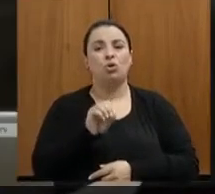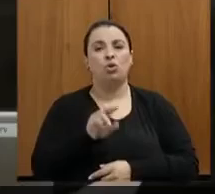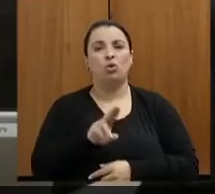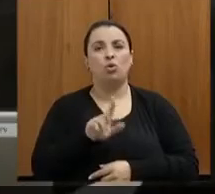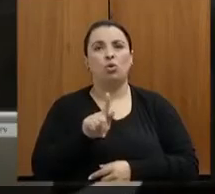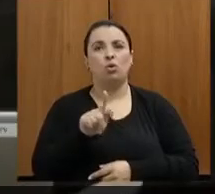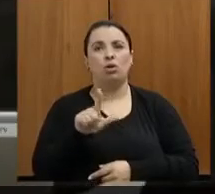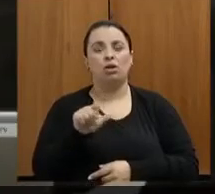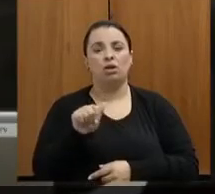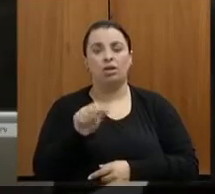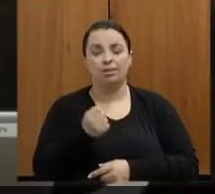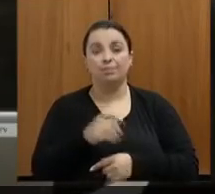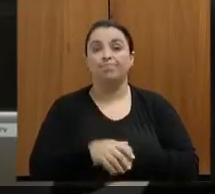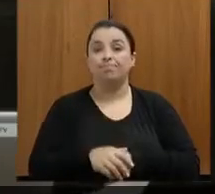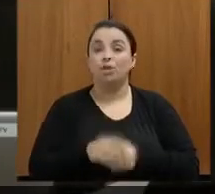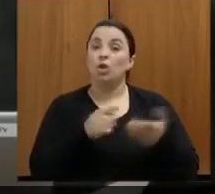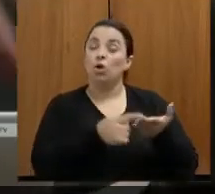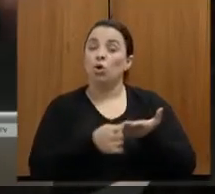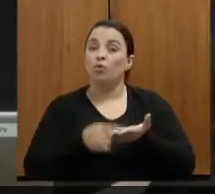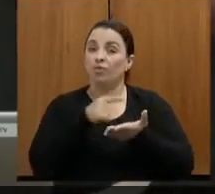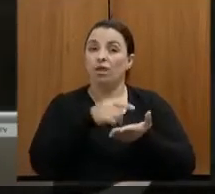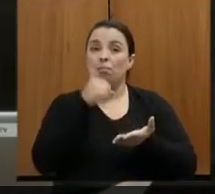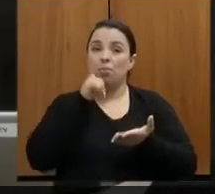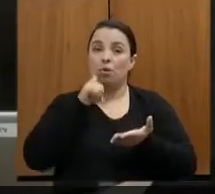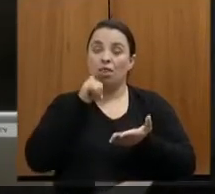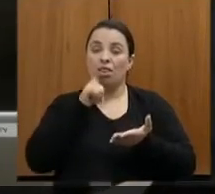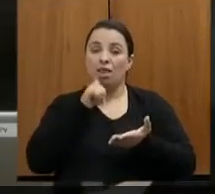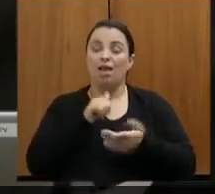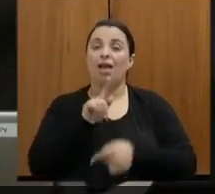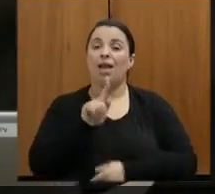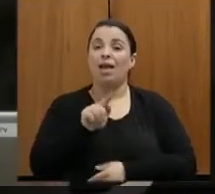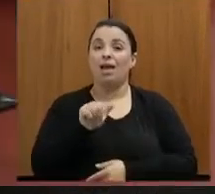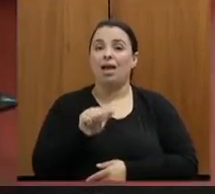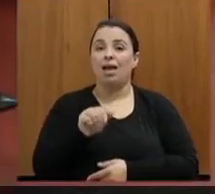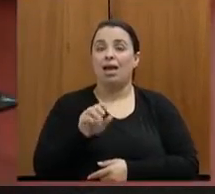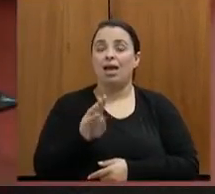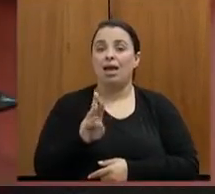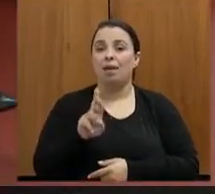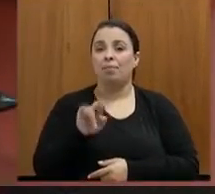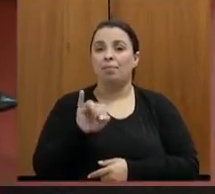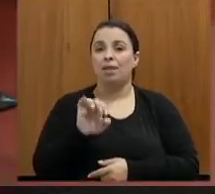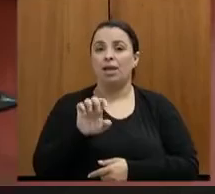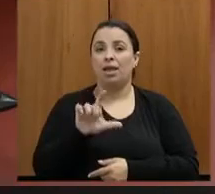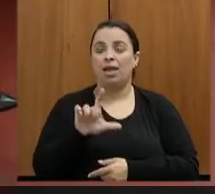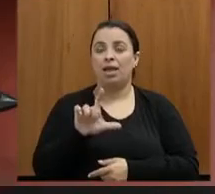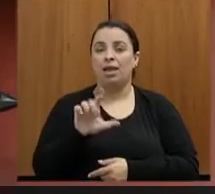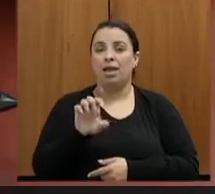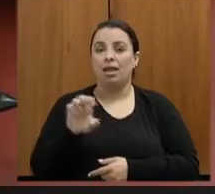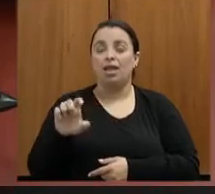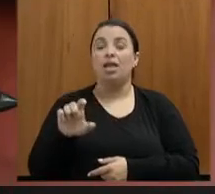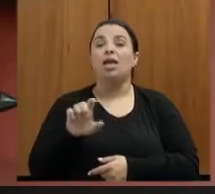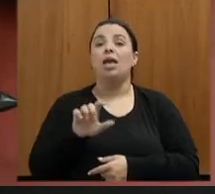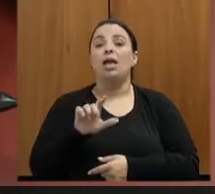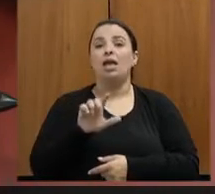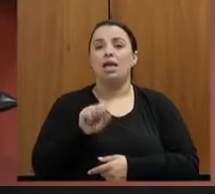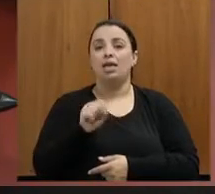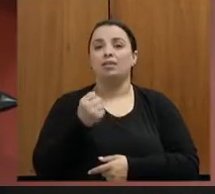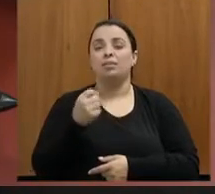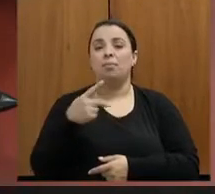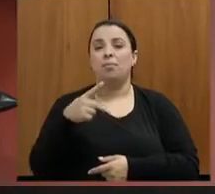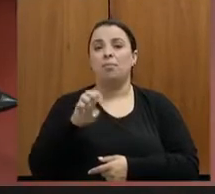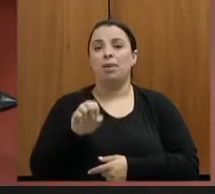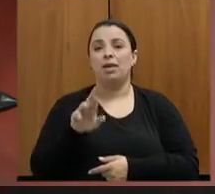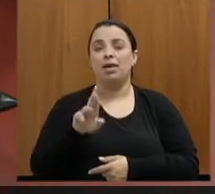Convido a senhora Gabriele Esperântio Malta, chefe do Núcleo para Assessoramento